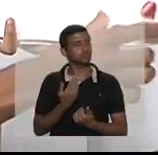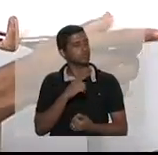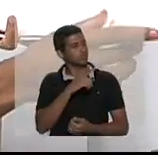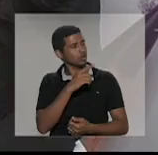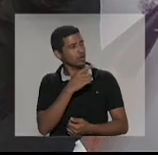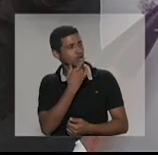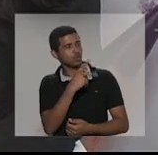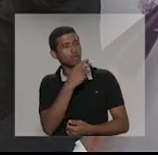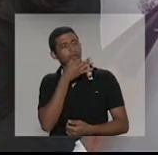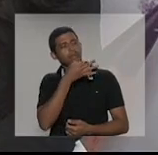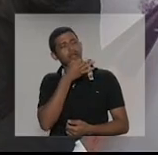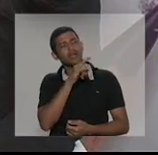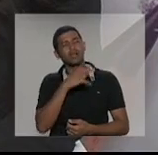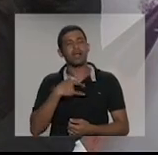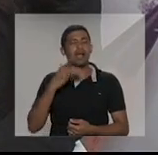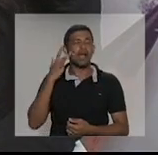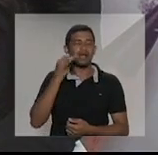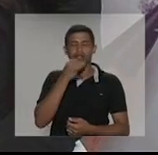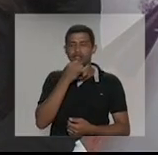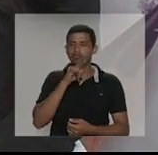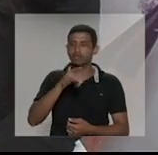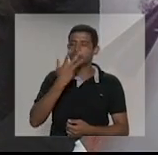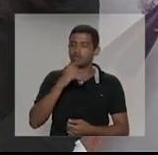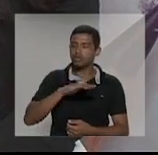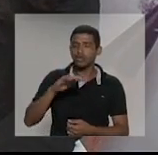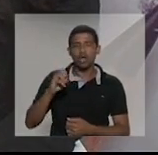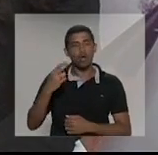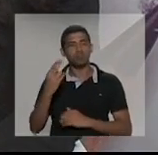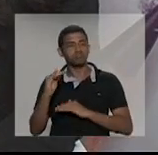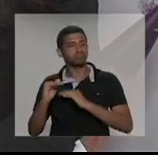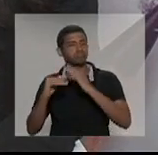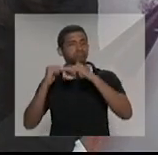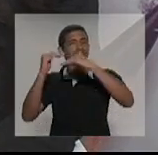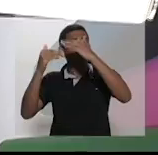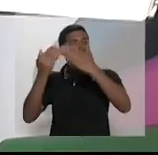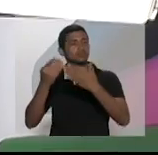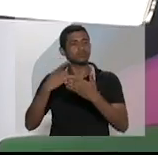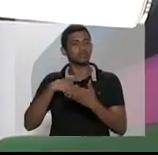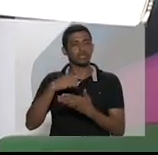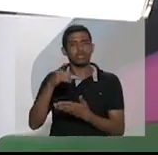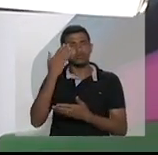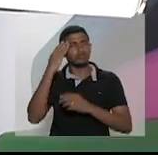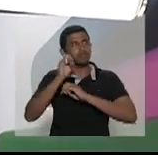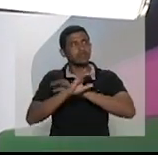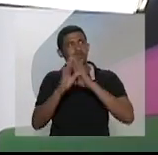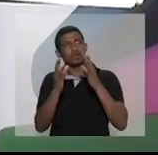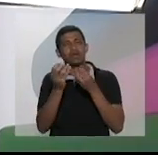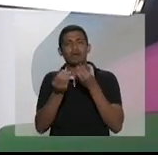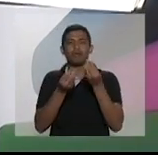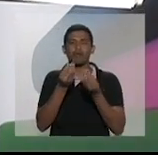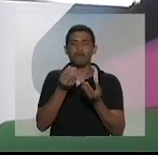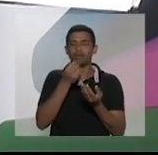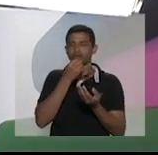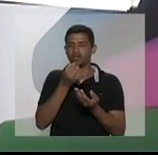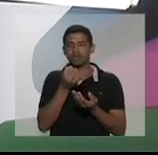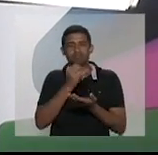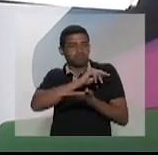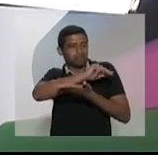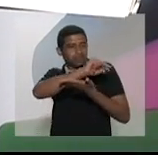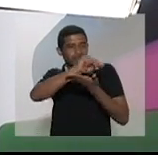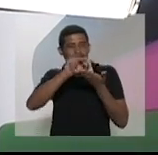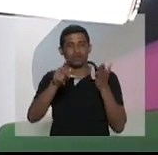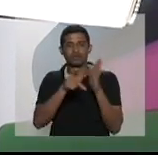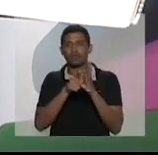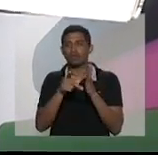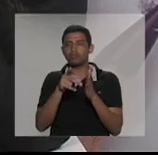Você acha Ele que é é bem- interessante para a criança, para o pré-adolescente que está se desenvolvendo, entender, de repente,